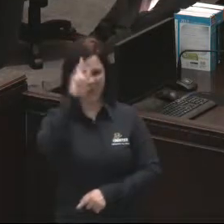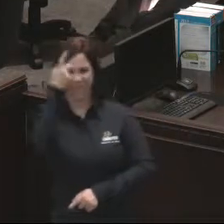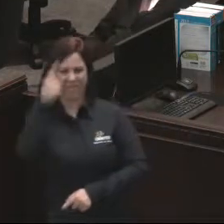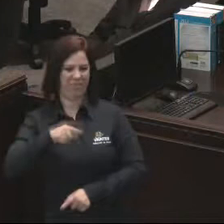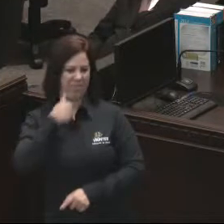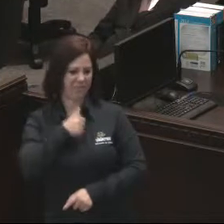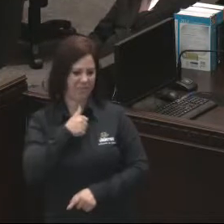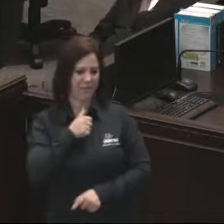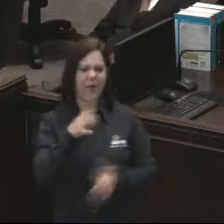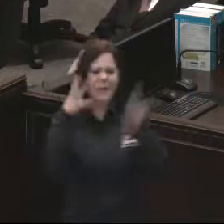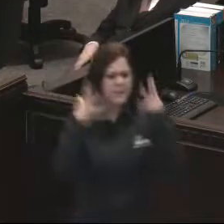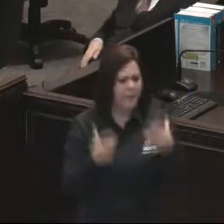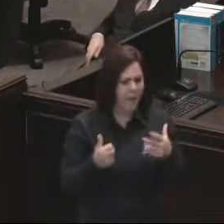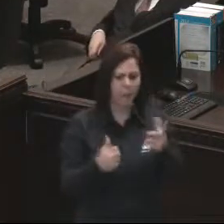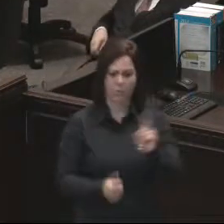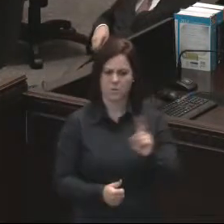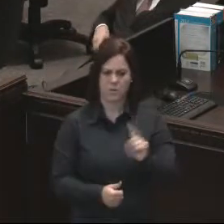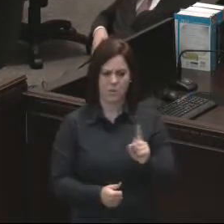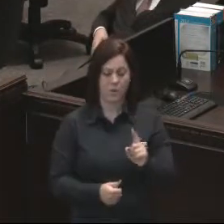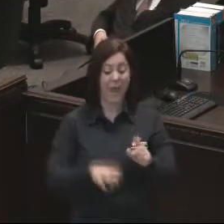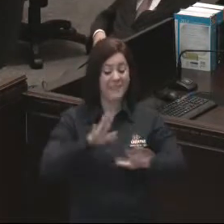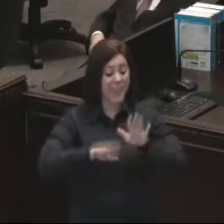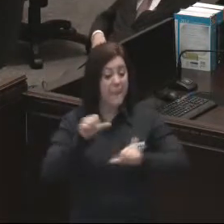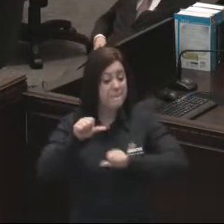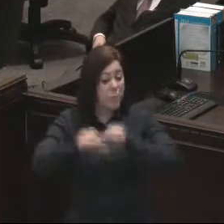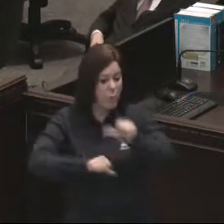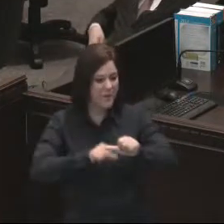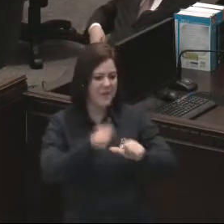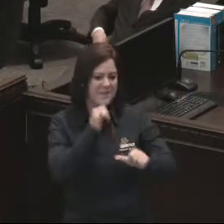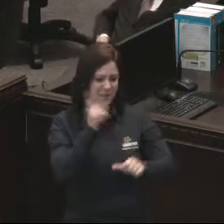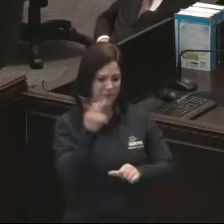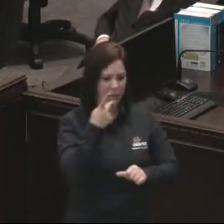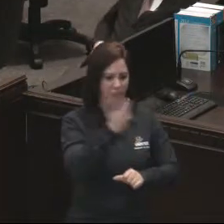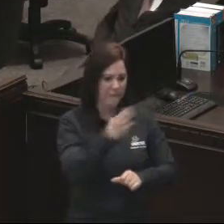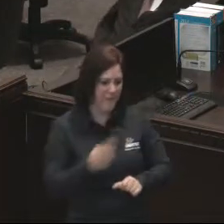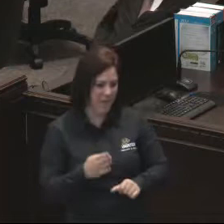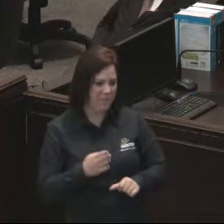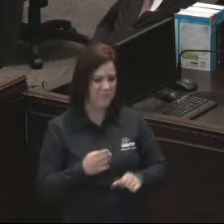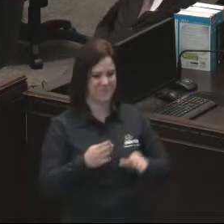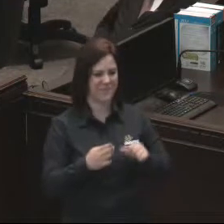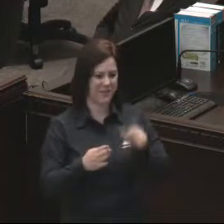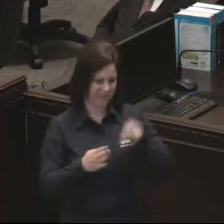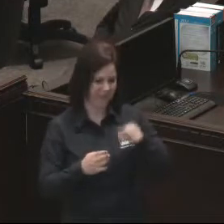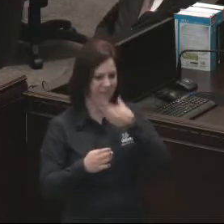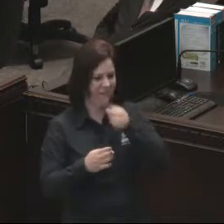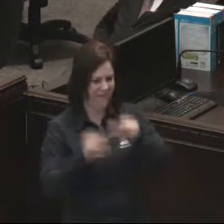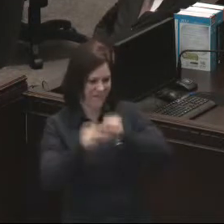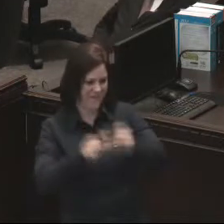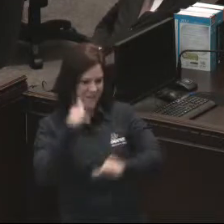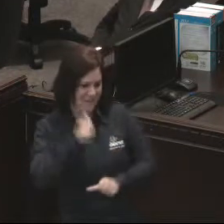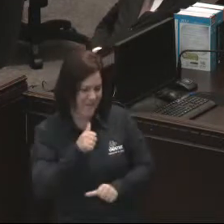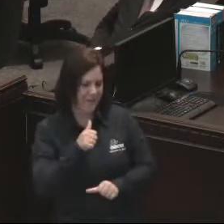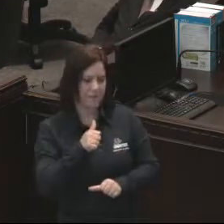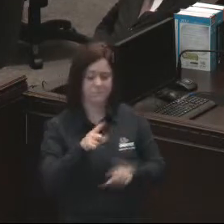alguns, grande maioria dos animais mudam a sua sexualidade, mas isso nós não temos dados para dizer. Né?